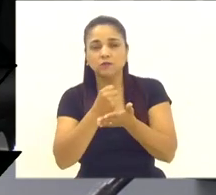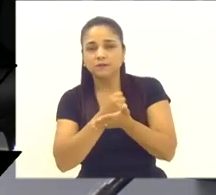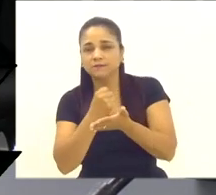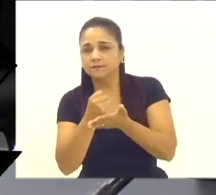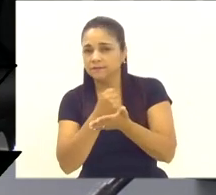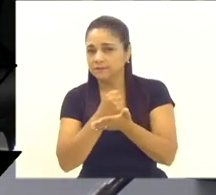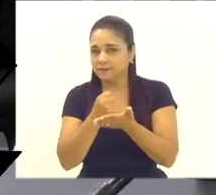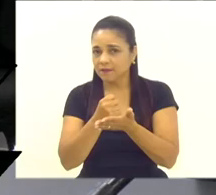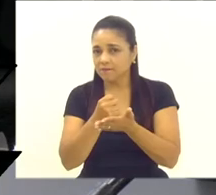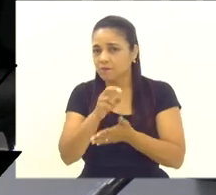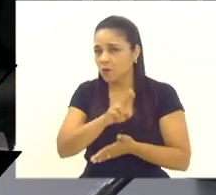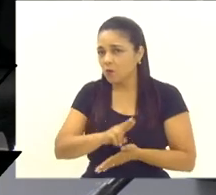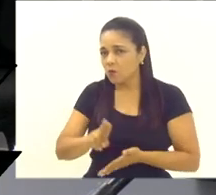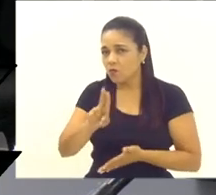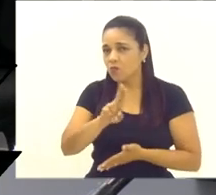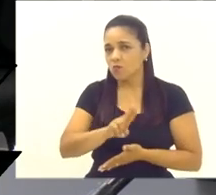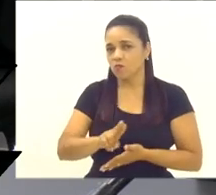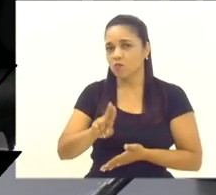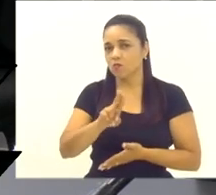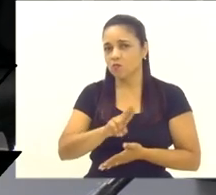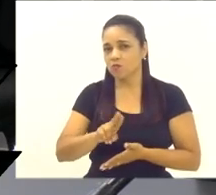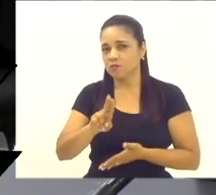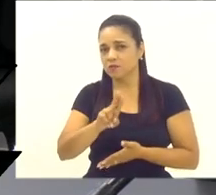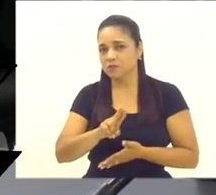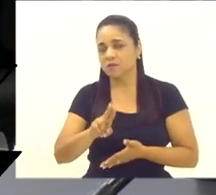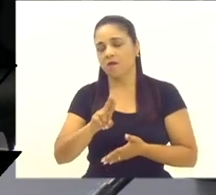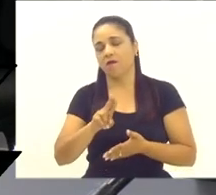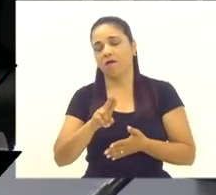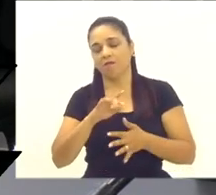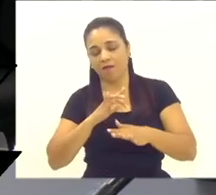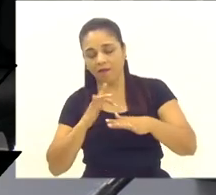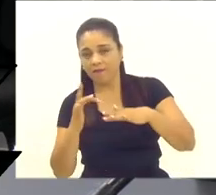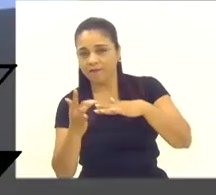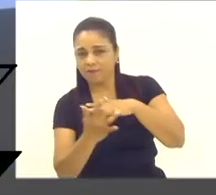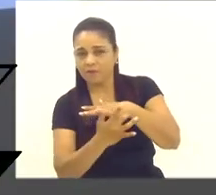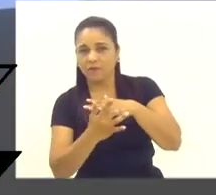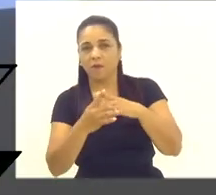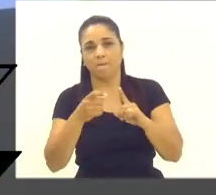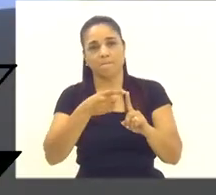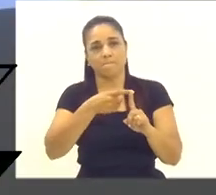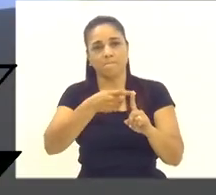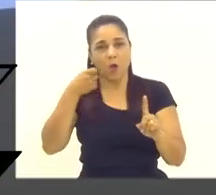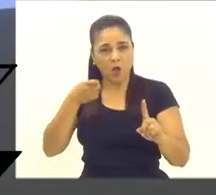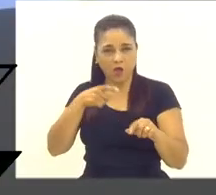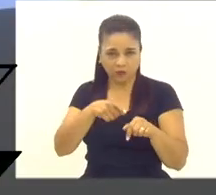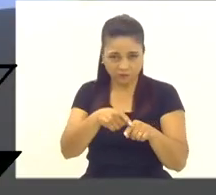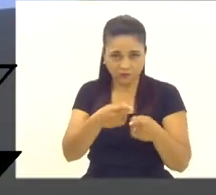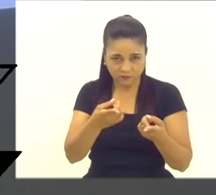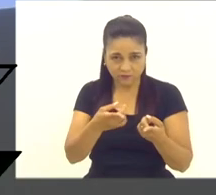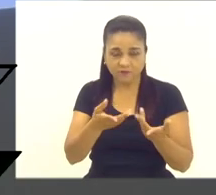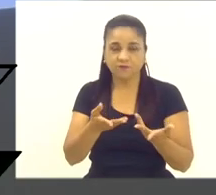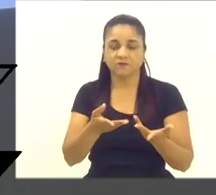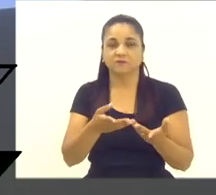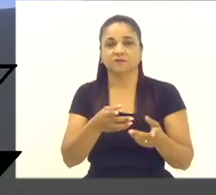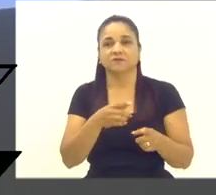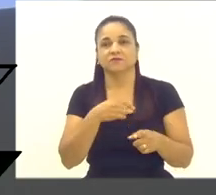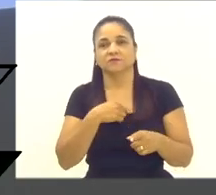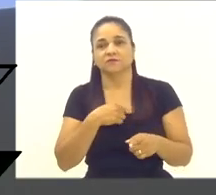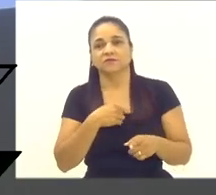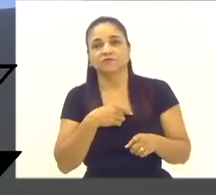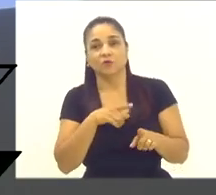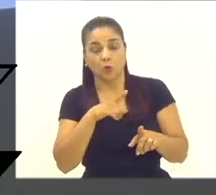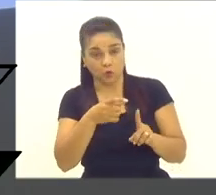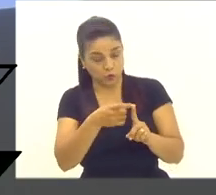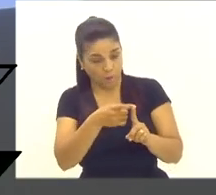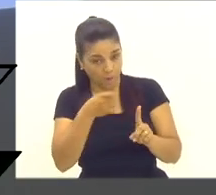para utilização de muitas vezes contas automatizadas né botes que aí só falando que os botes